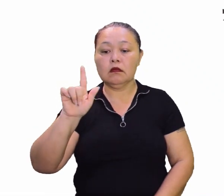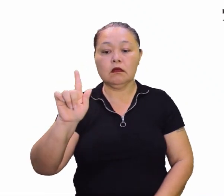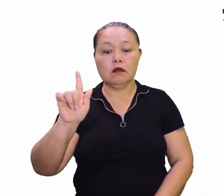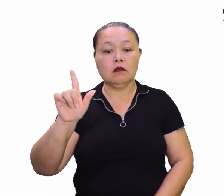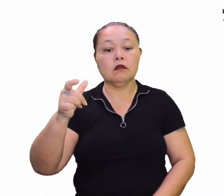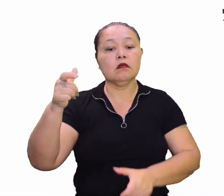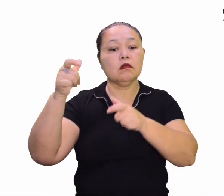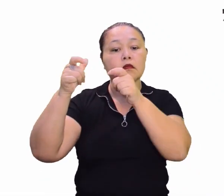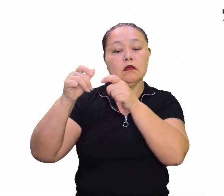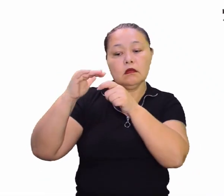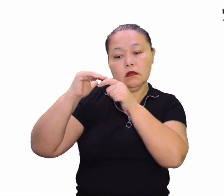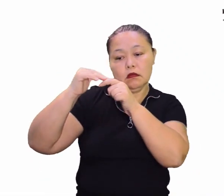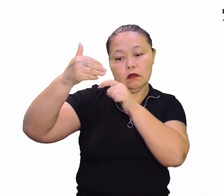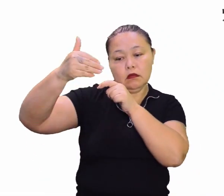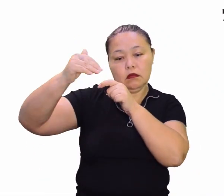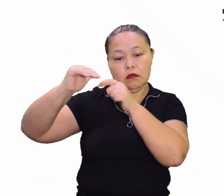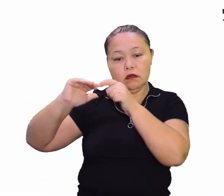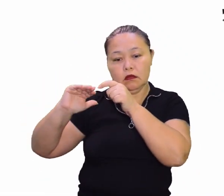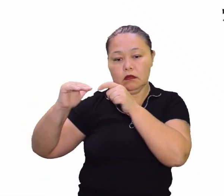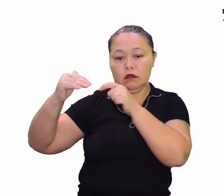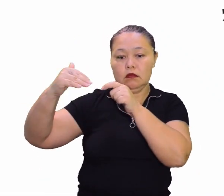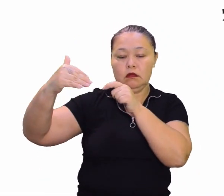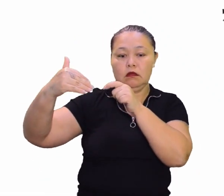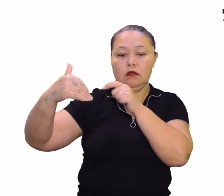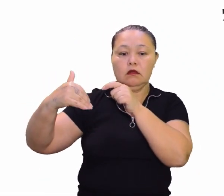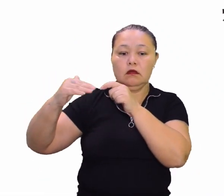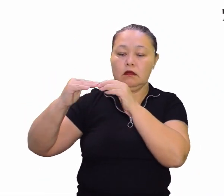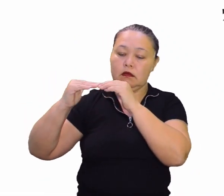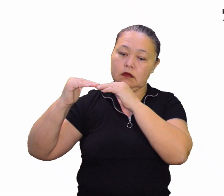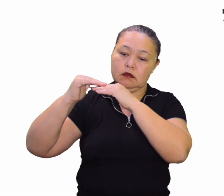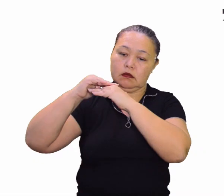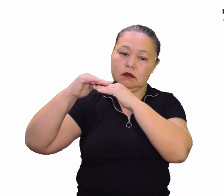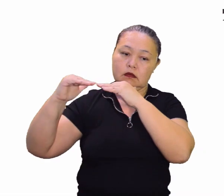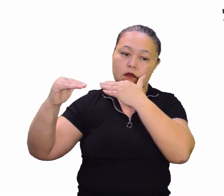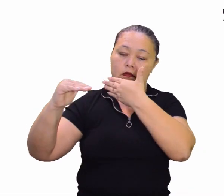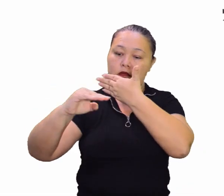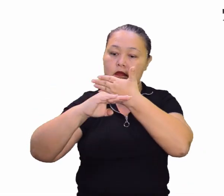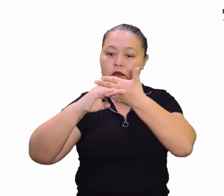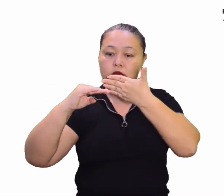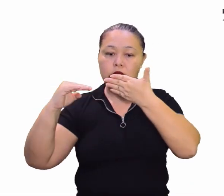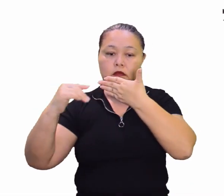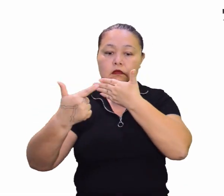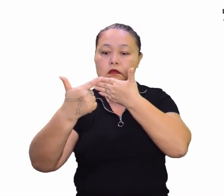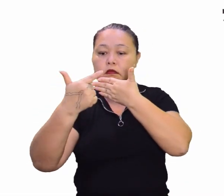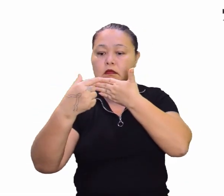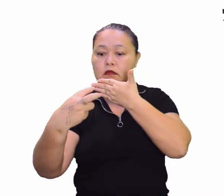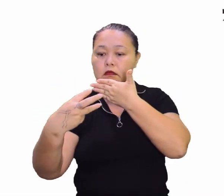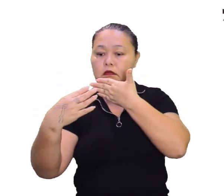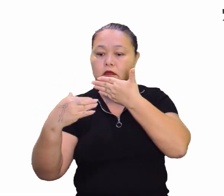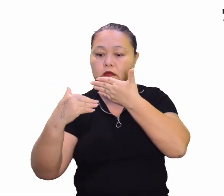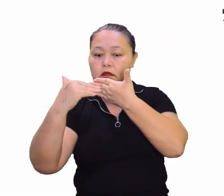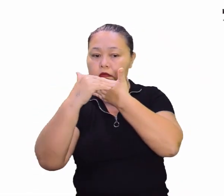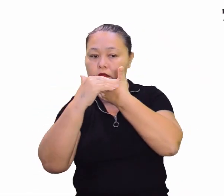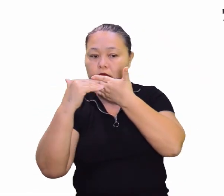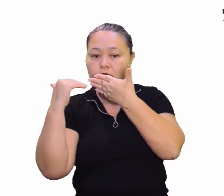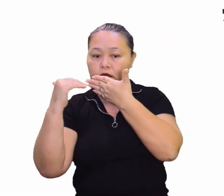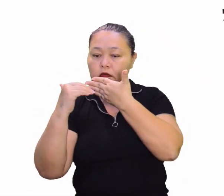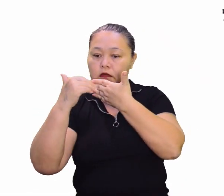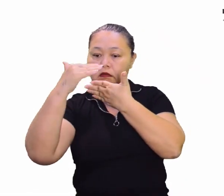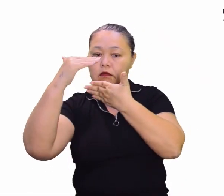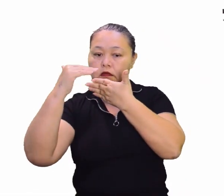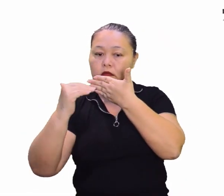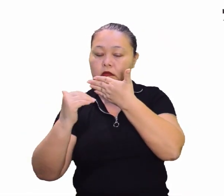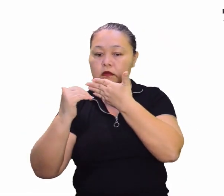região temperada, né? Acima da latitude 23 graus. Então, a gente tem essa